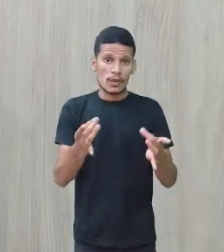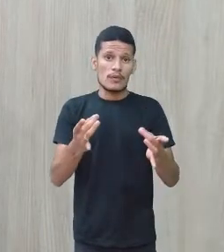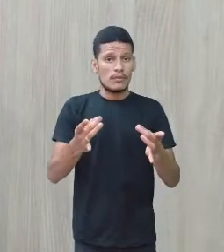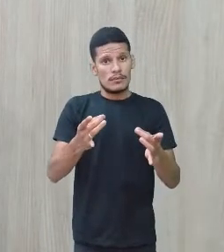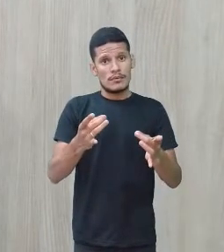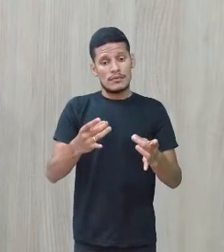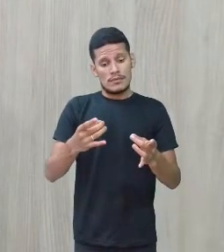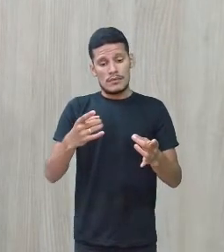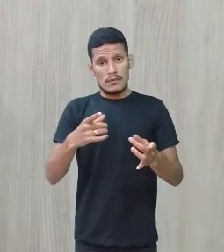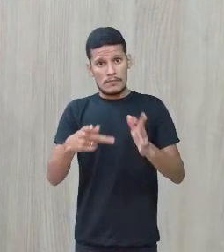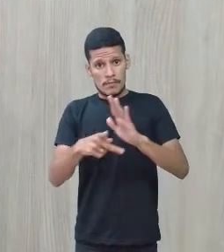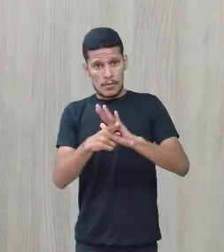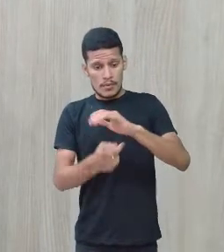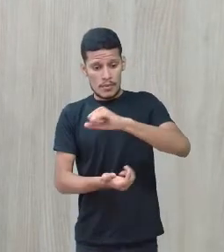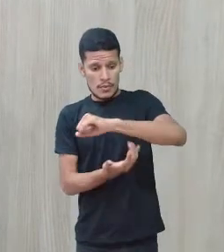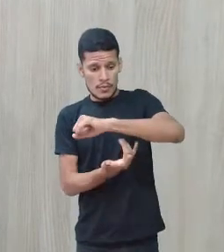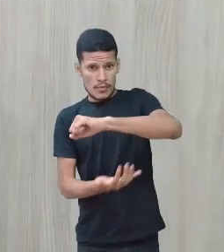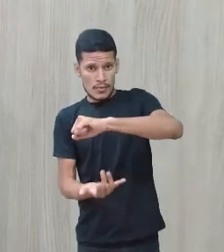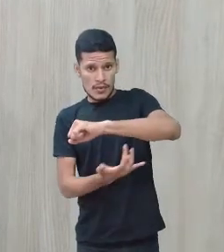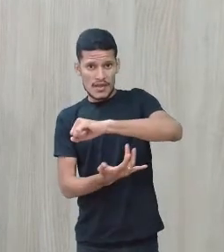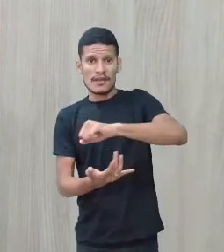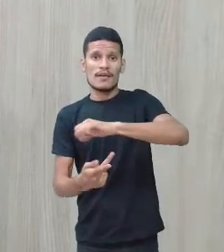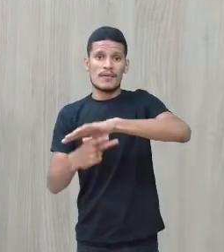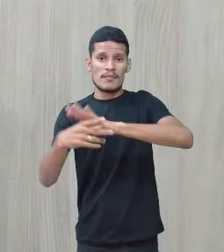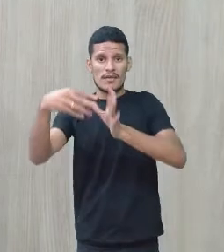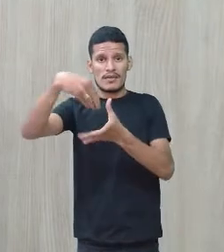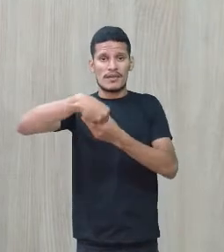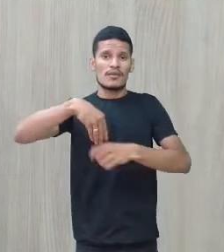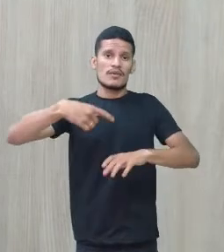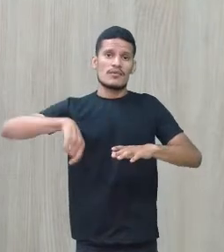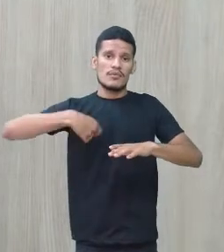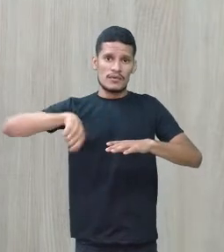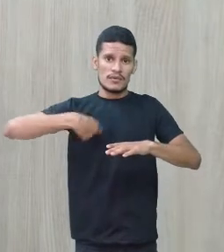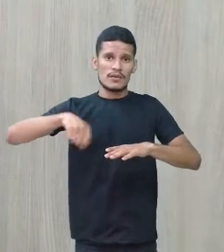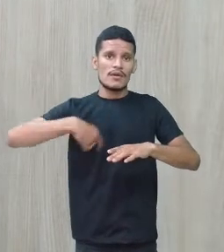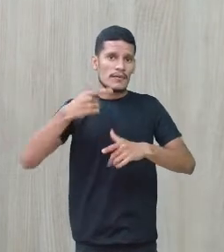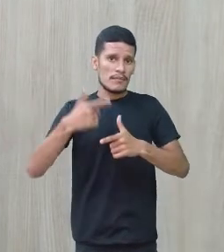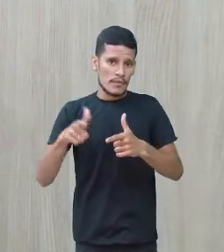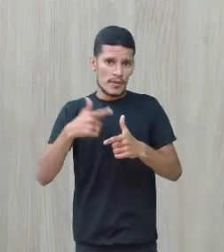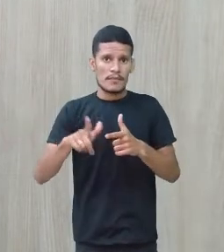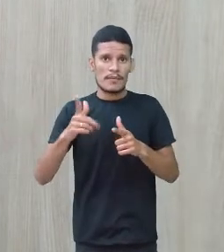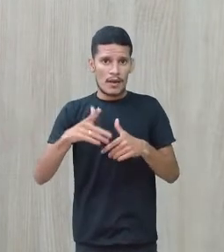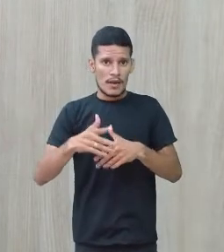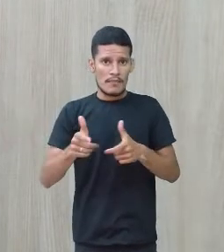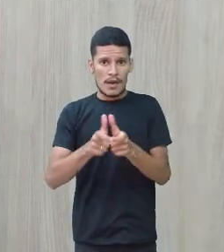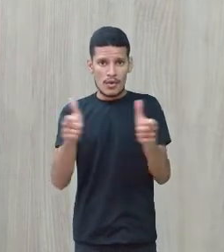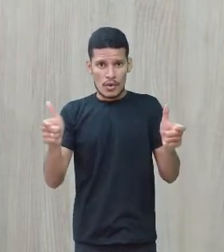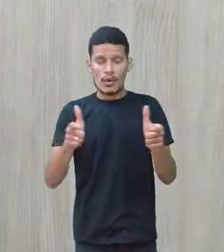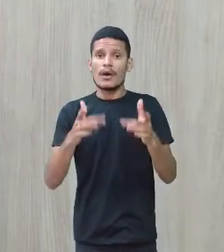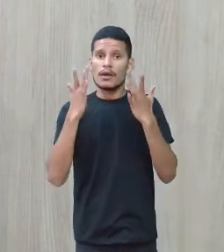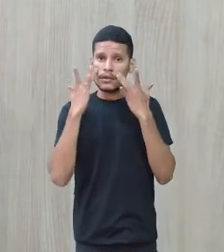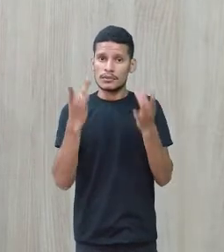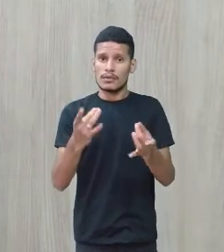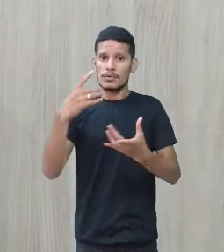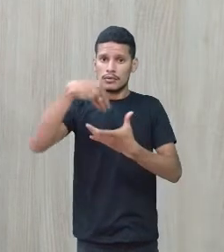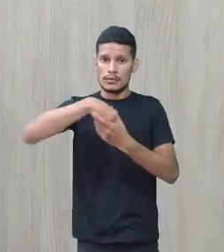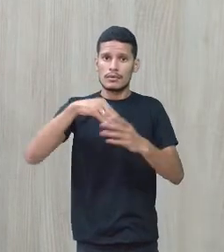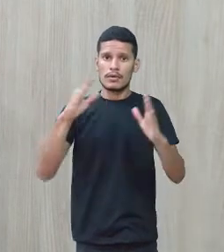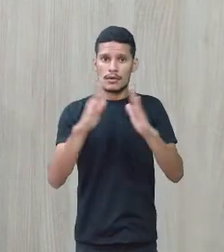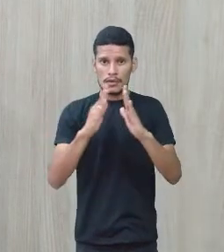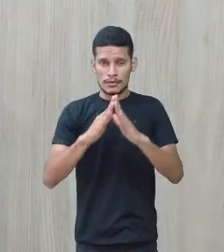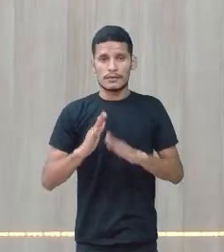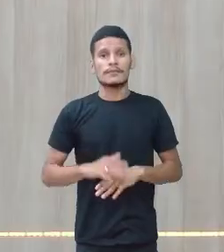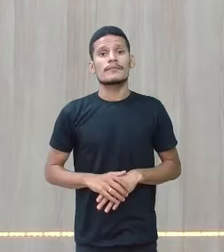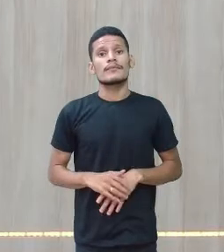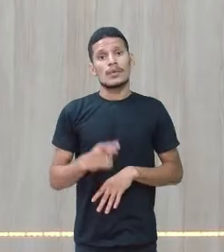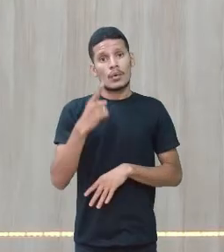maior quantidade de queimaduras acontece com acidentes na cozinha. Então, ficar bem alerta em casa, tá certo, pessoal?